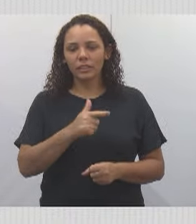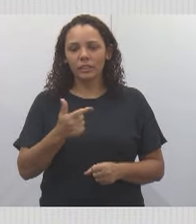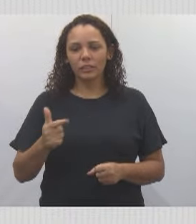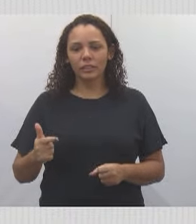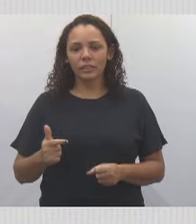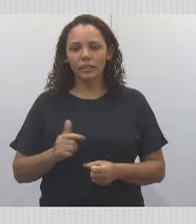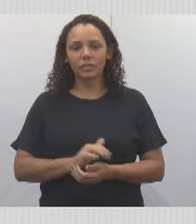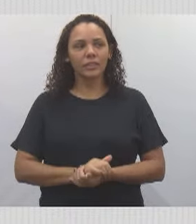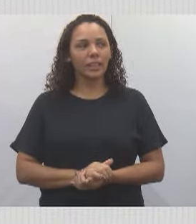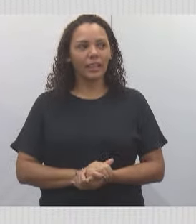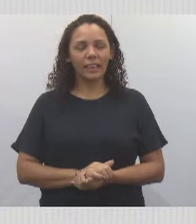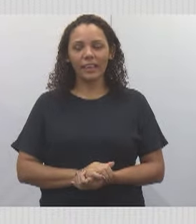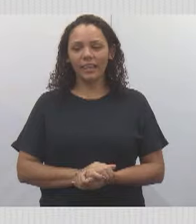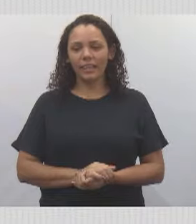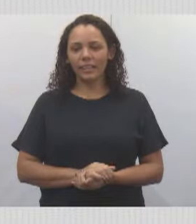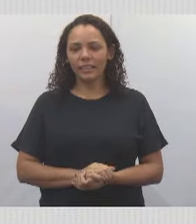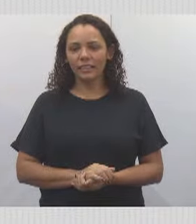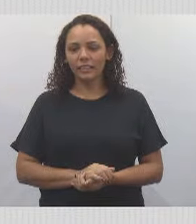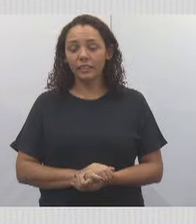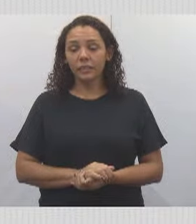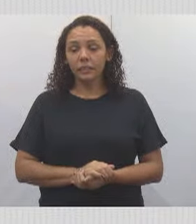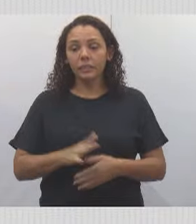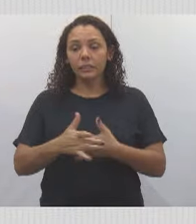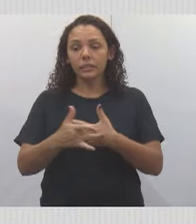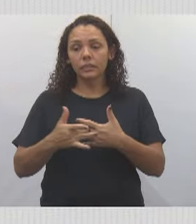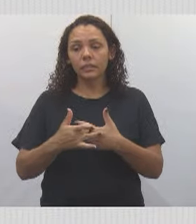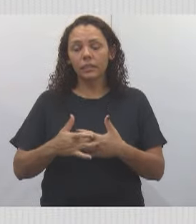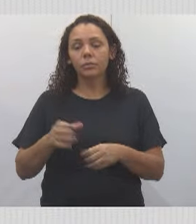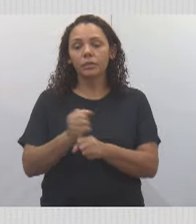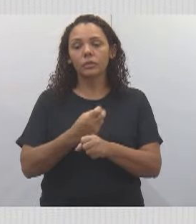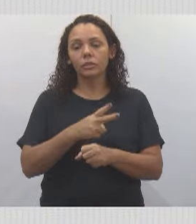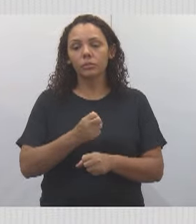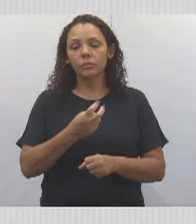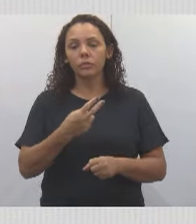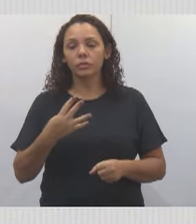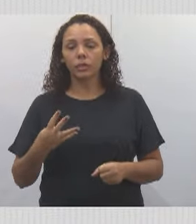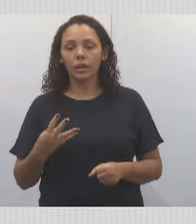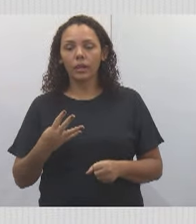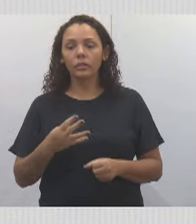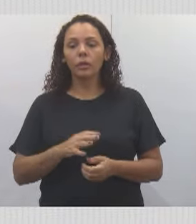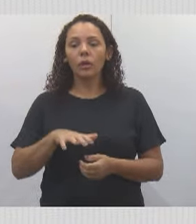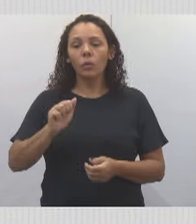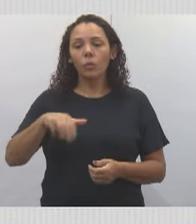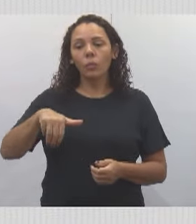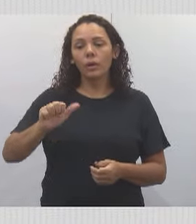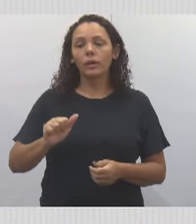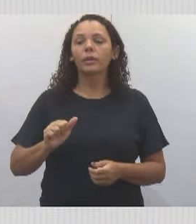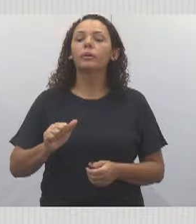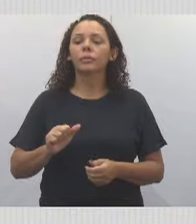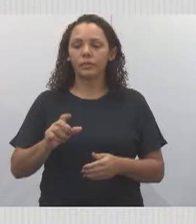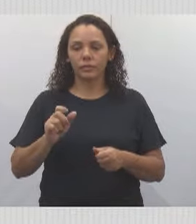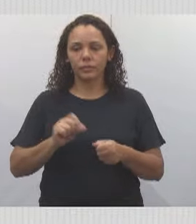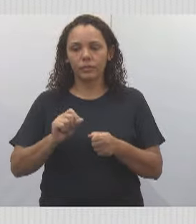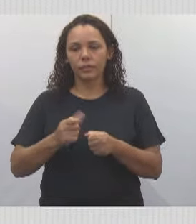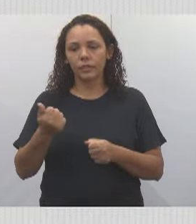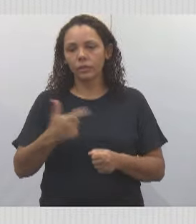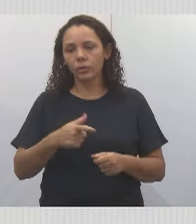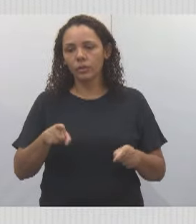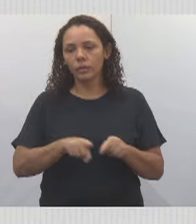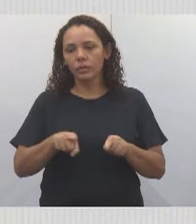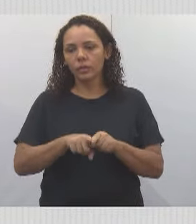no segundo quadrimestre de 2023, exames, e em 2024, o AMI ofertou 12, bem como a Santa